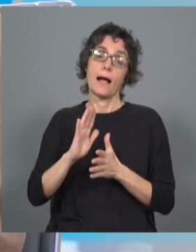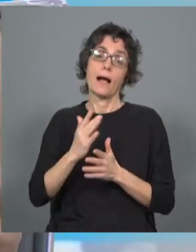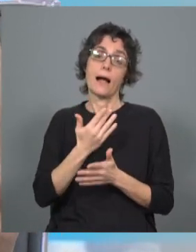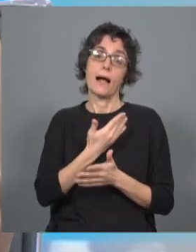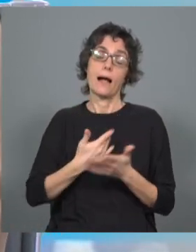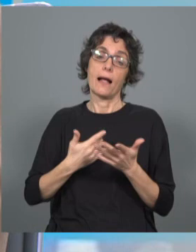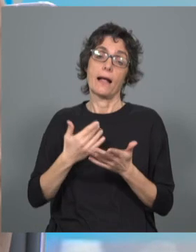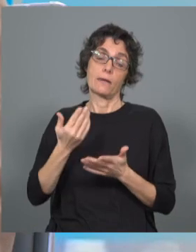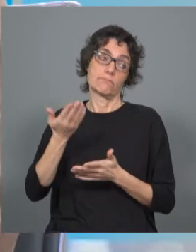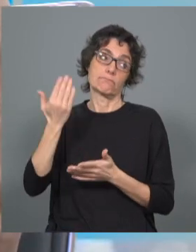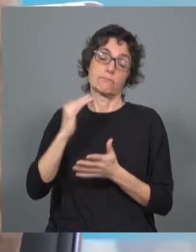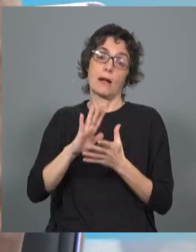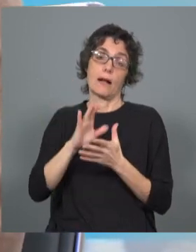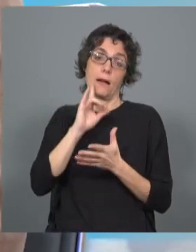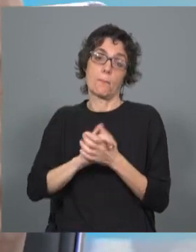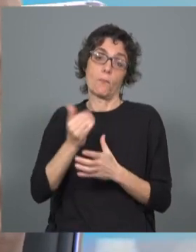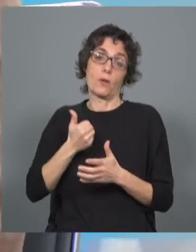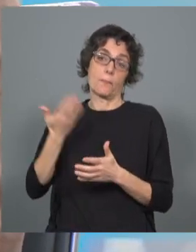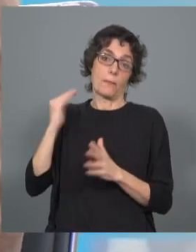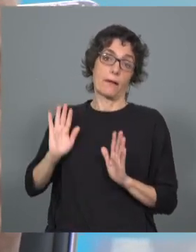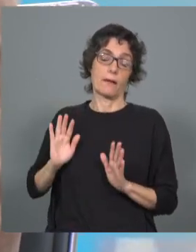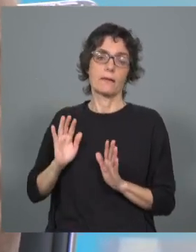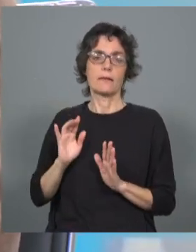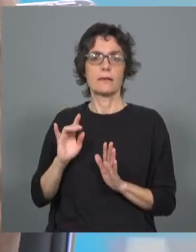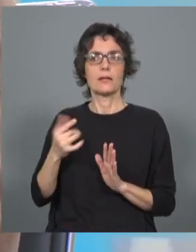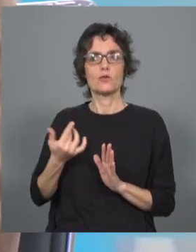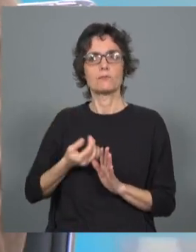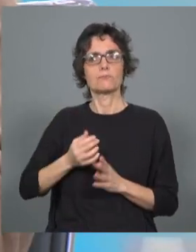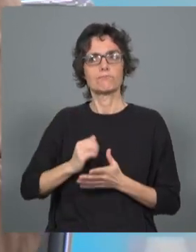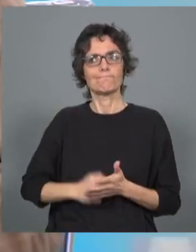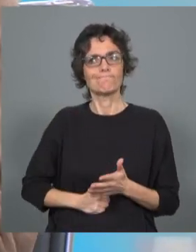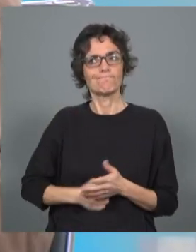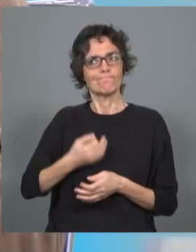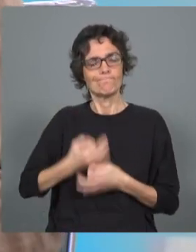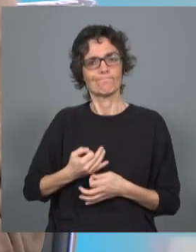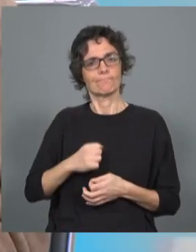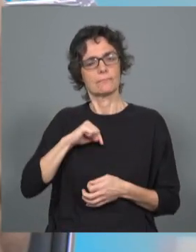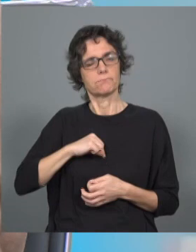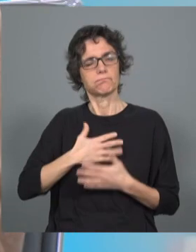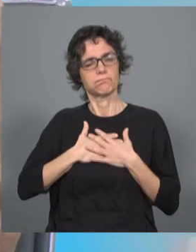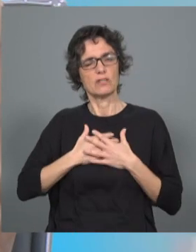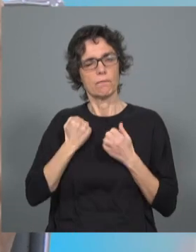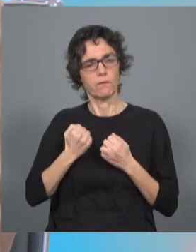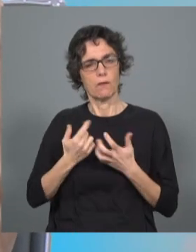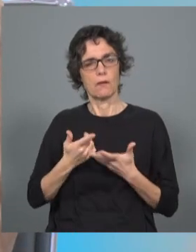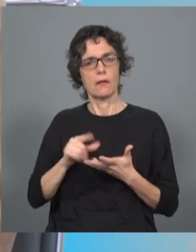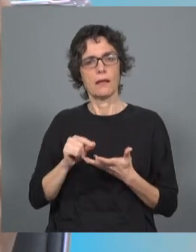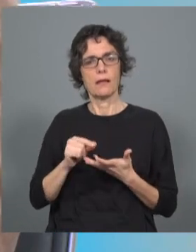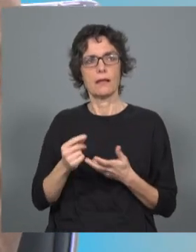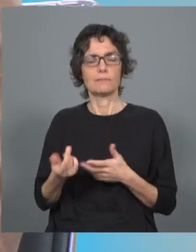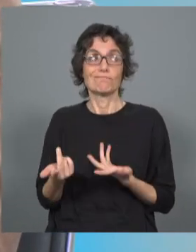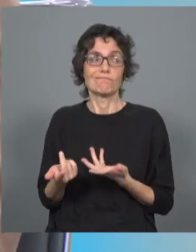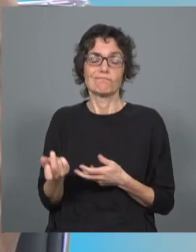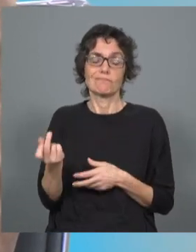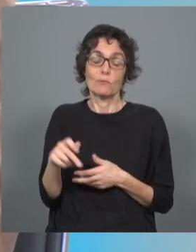católicos convictos e desde sempre. Enfim, estas coisas é difícil perceber como é que acontecem, mas de facto acontecem nos dias de